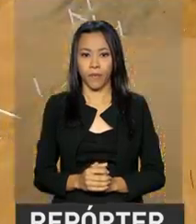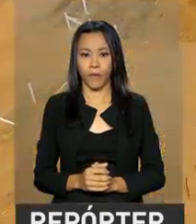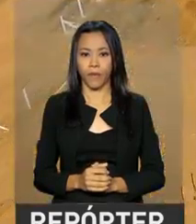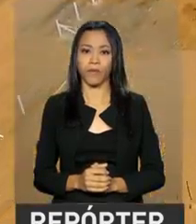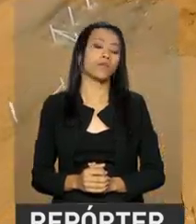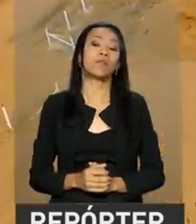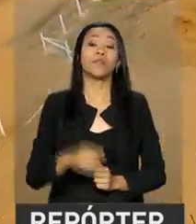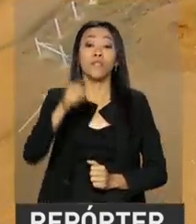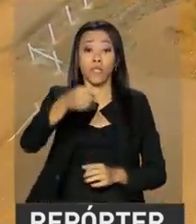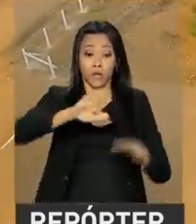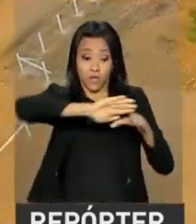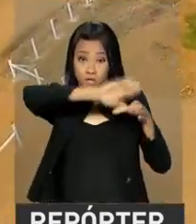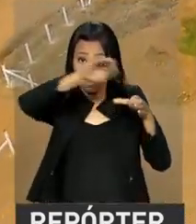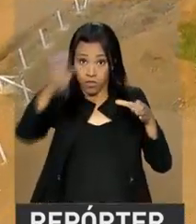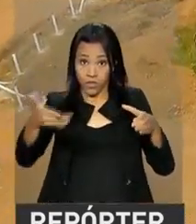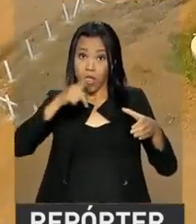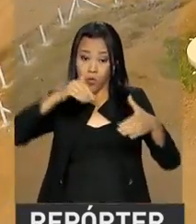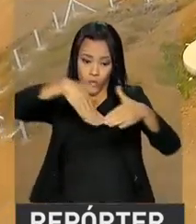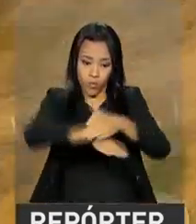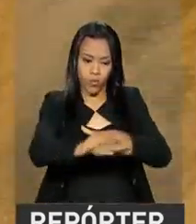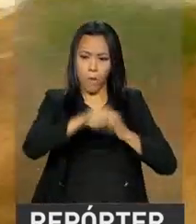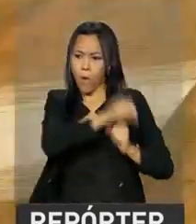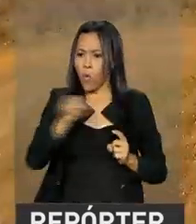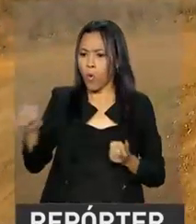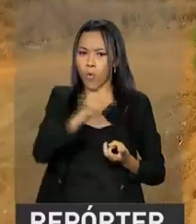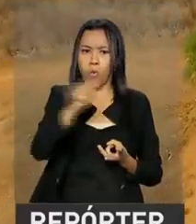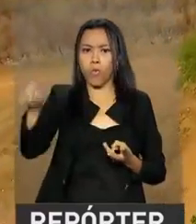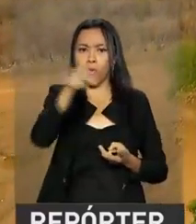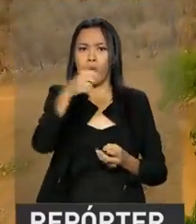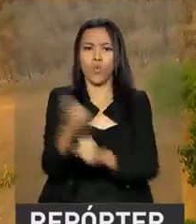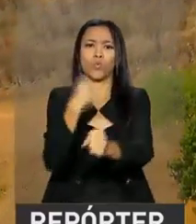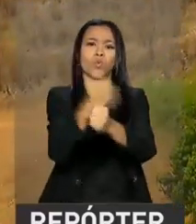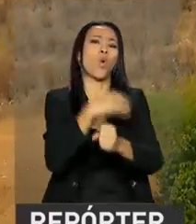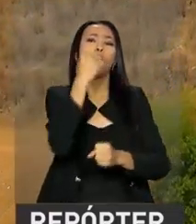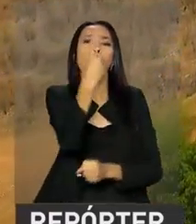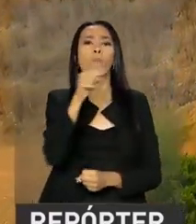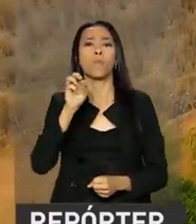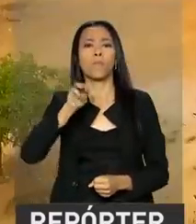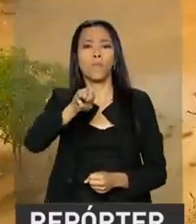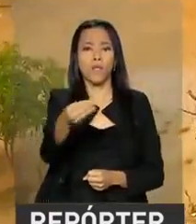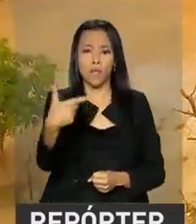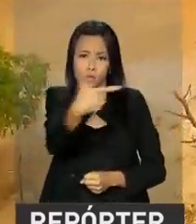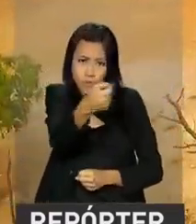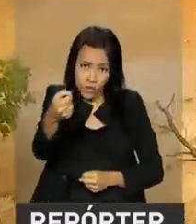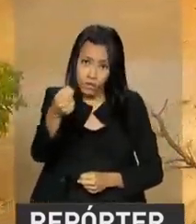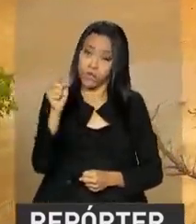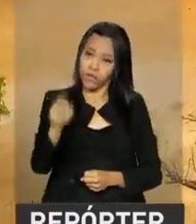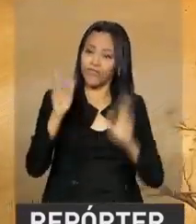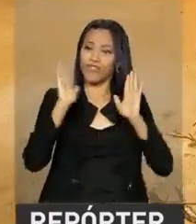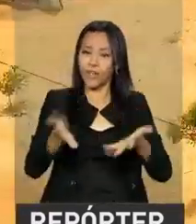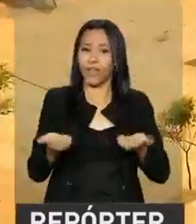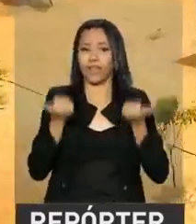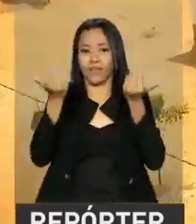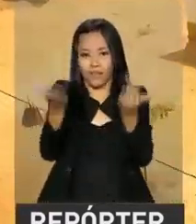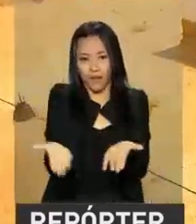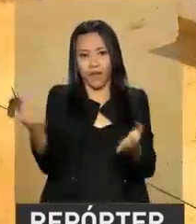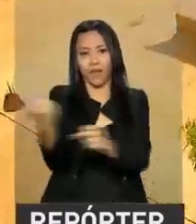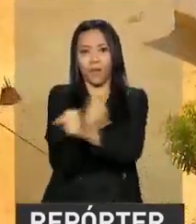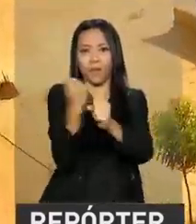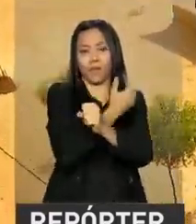As cisternas se multiplicaram nos últimos anos. Já são mais de 1 milhão e 200 mil entregues e construídas pelo